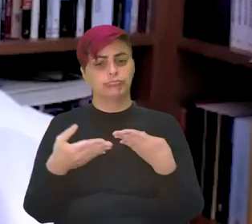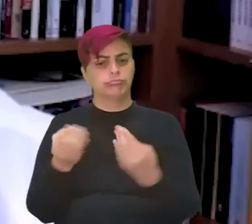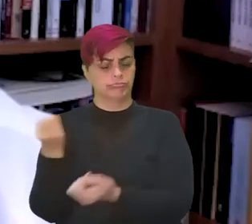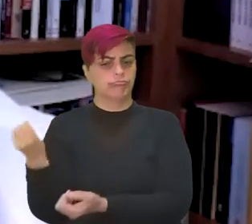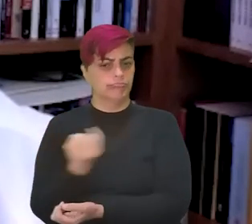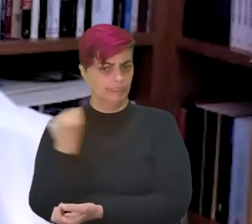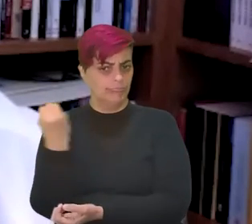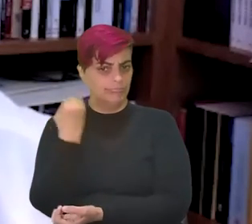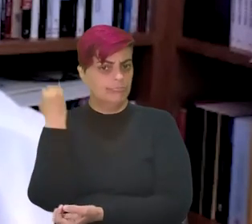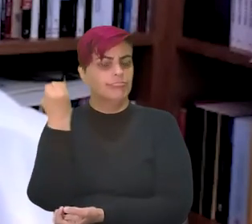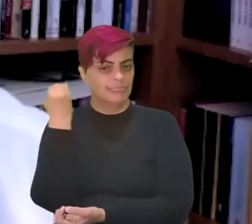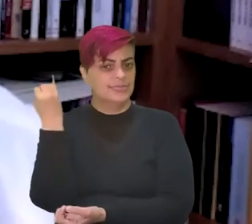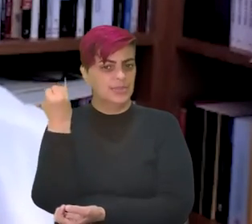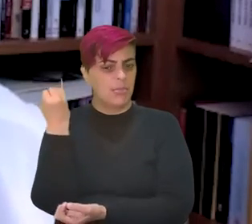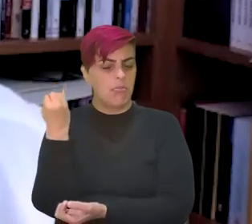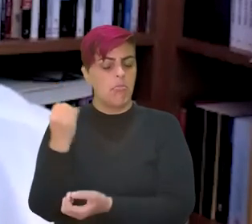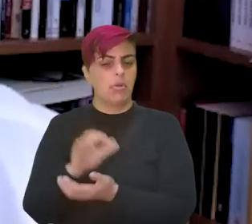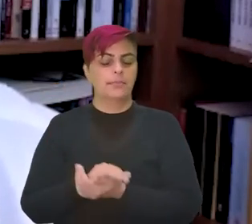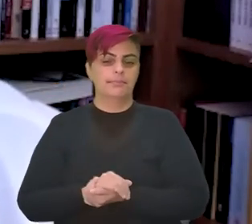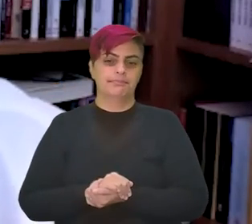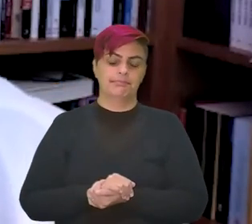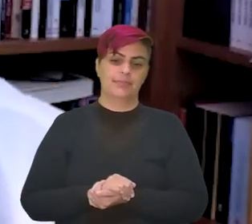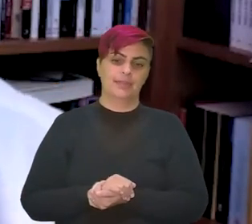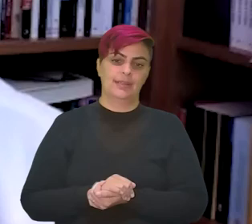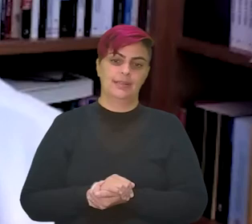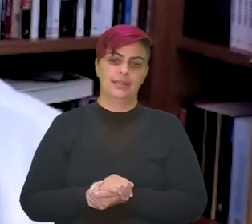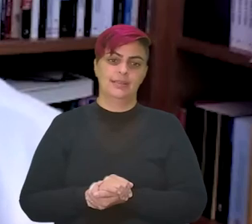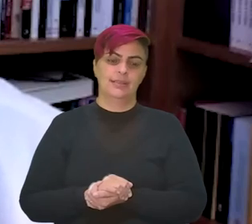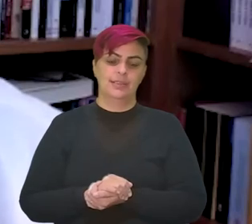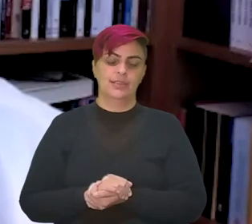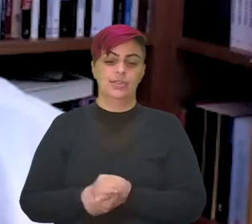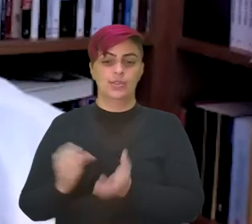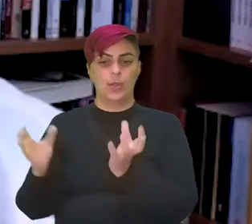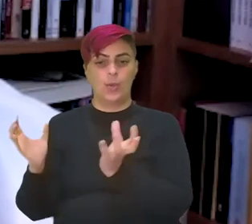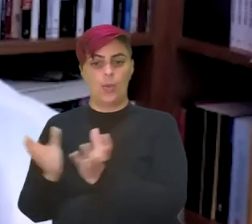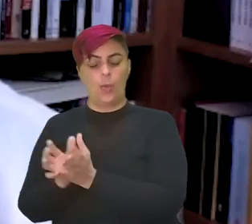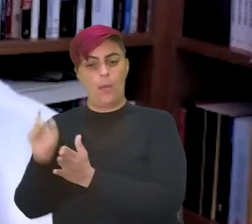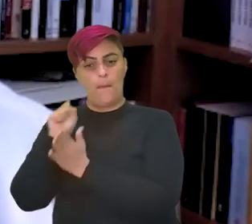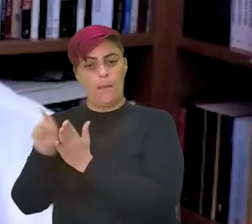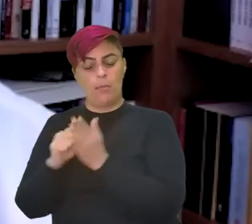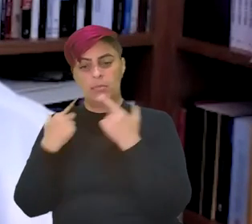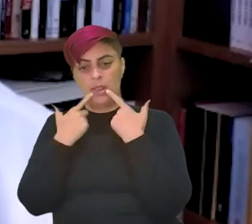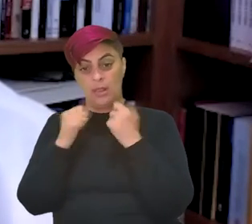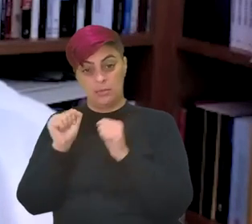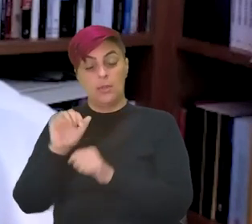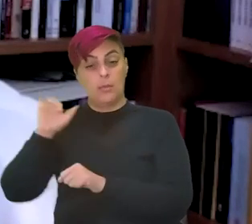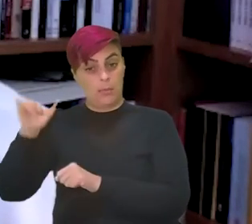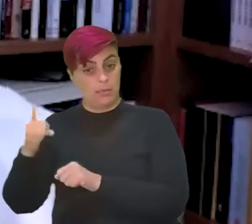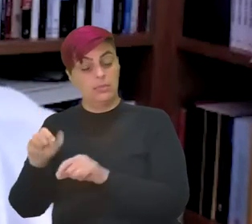muito considerado, né? E muito aproveitado pela linguística e pela